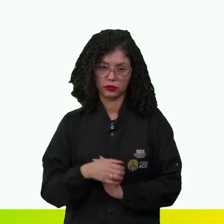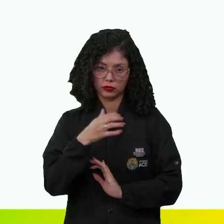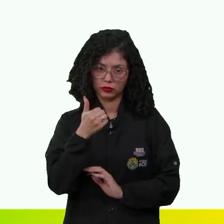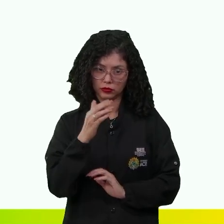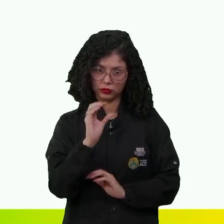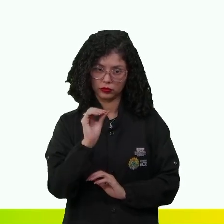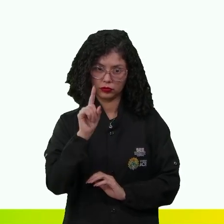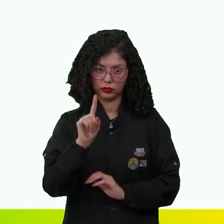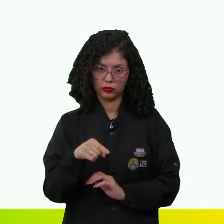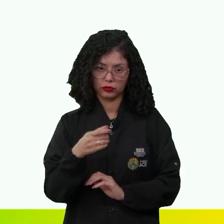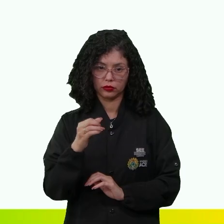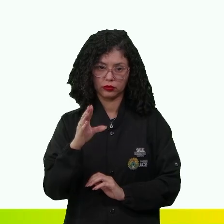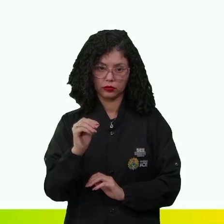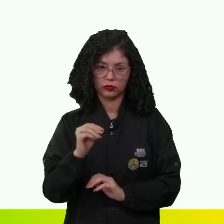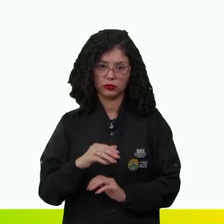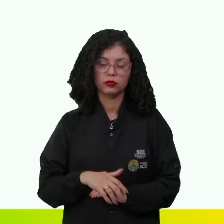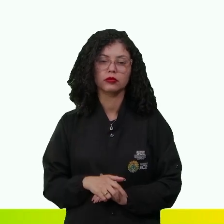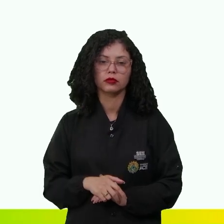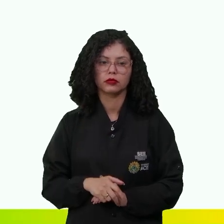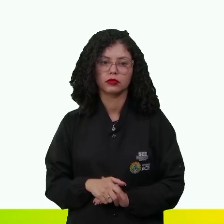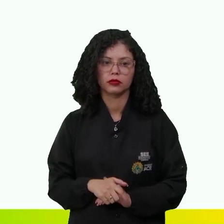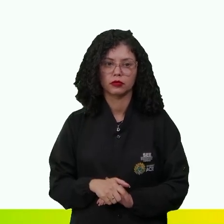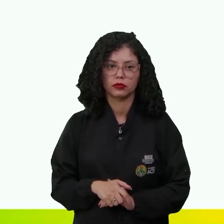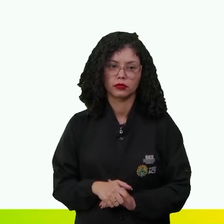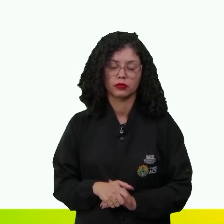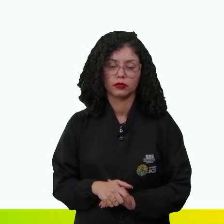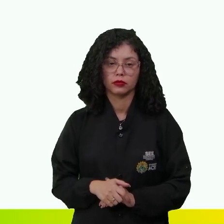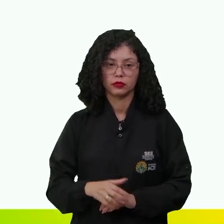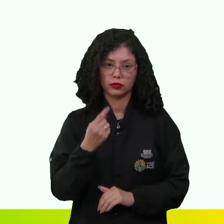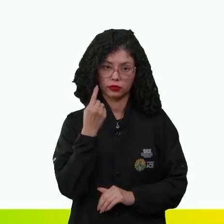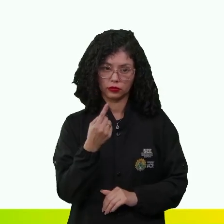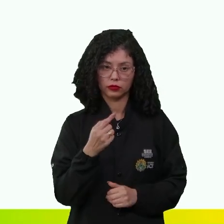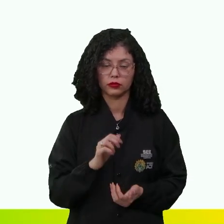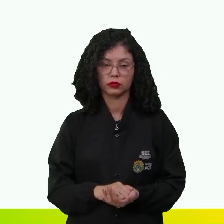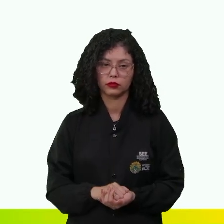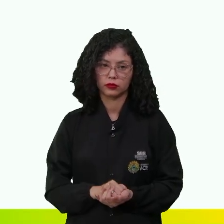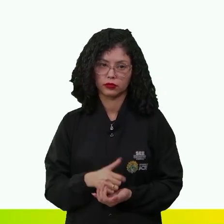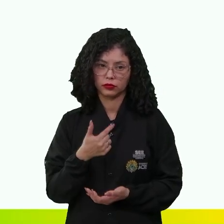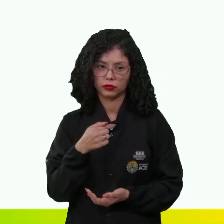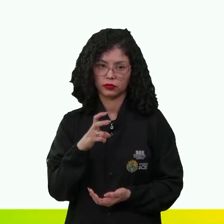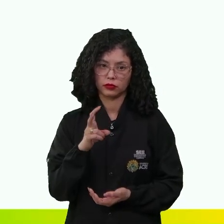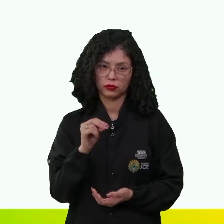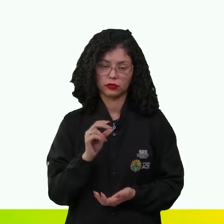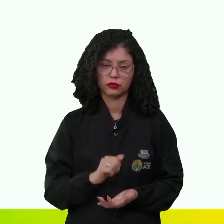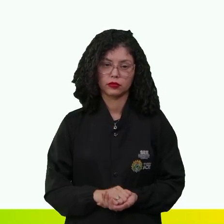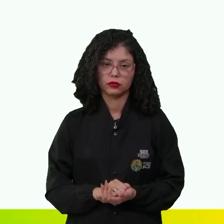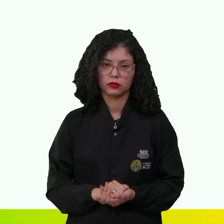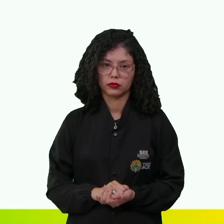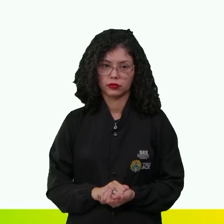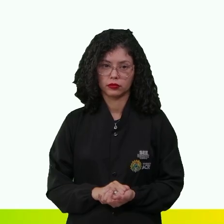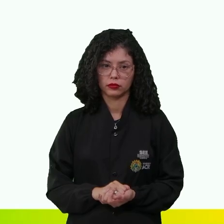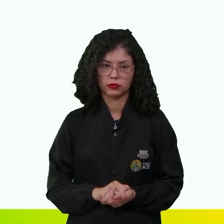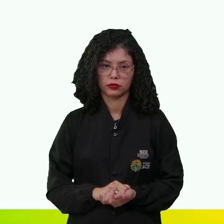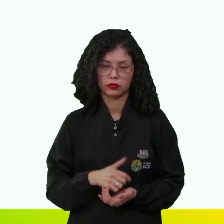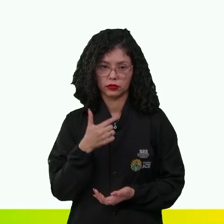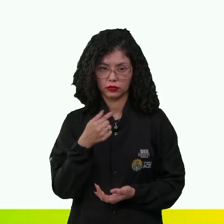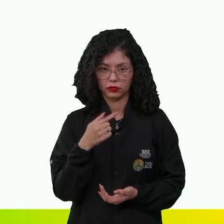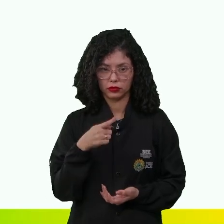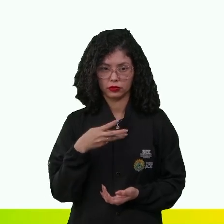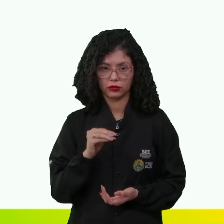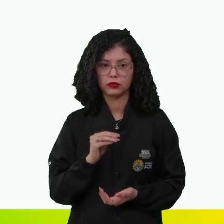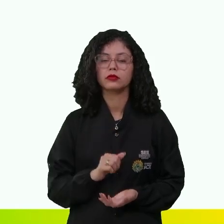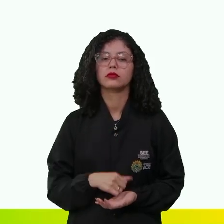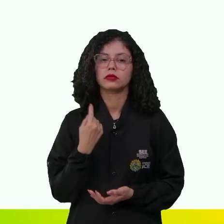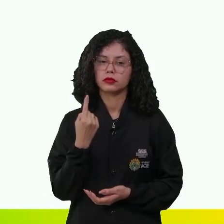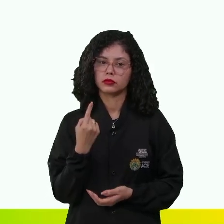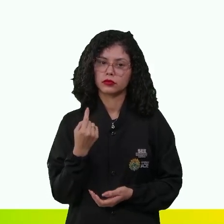10,50. R$ 10,50. Uma embalagem de 750, R$ 7,40.